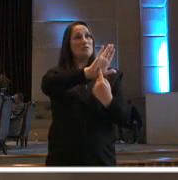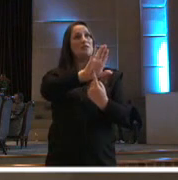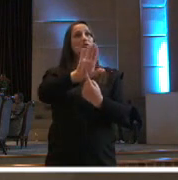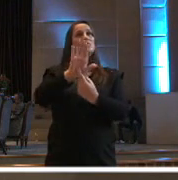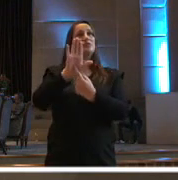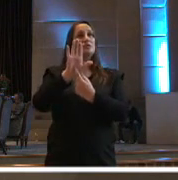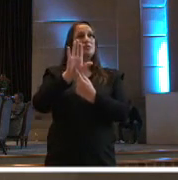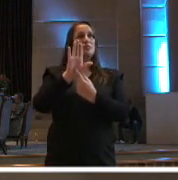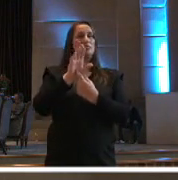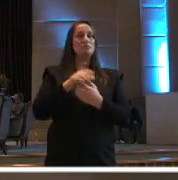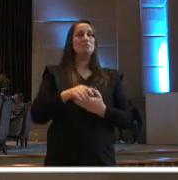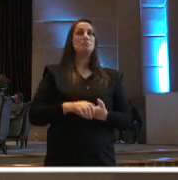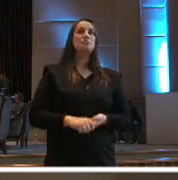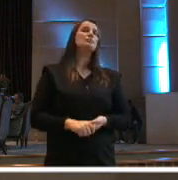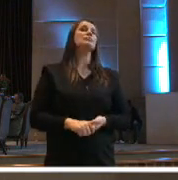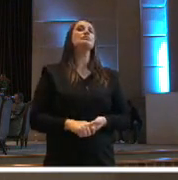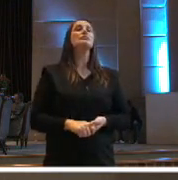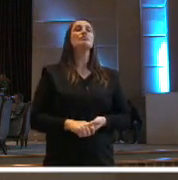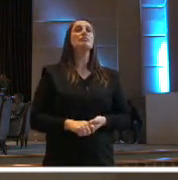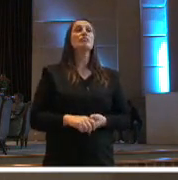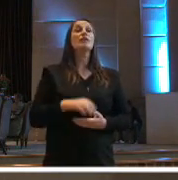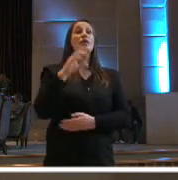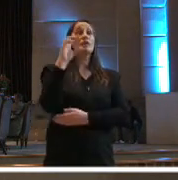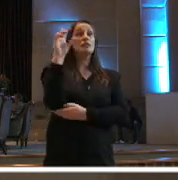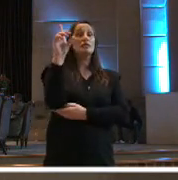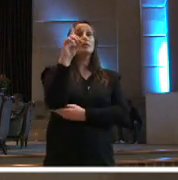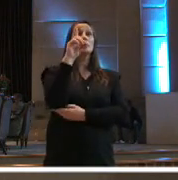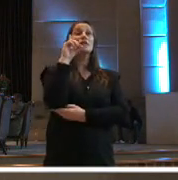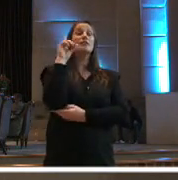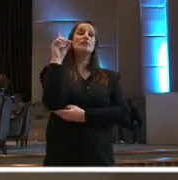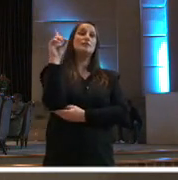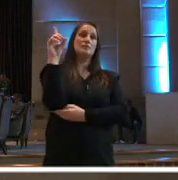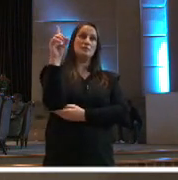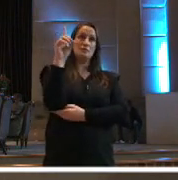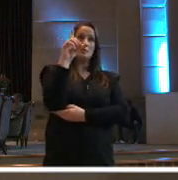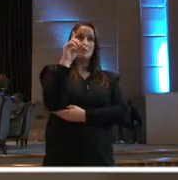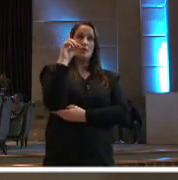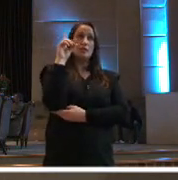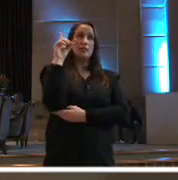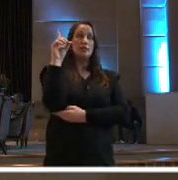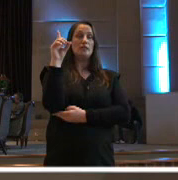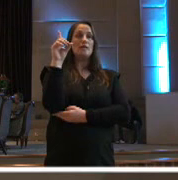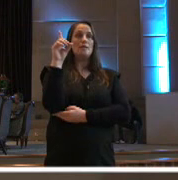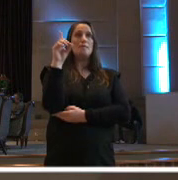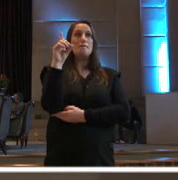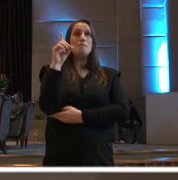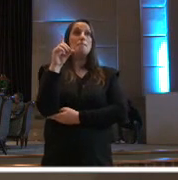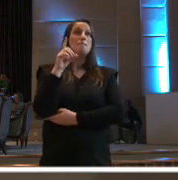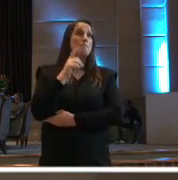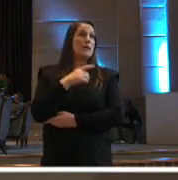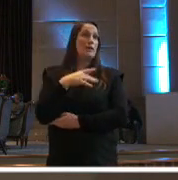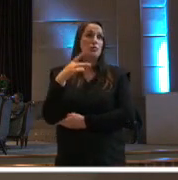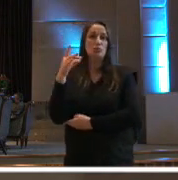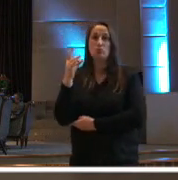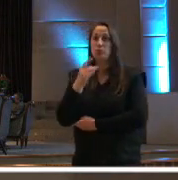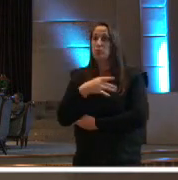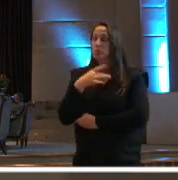2 salmos. Davi ficou com muito medo.